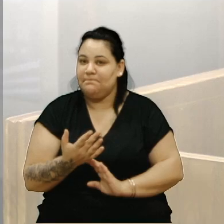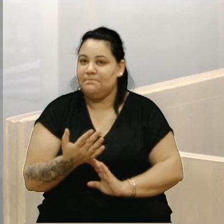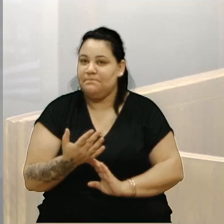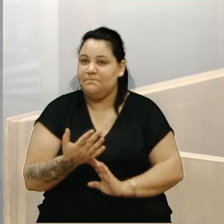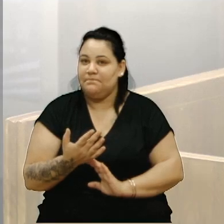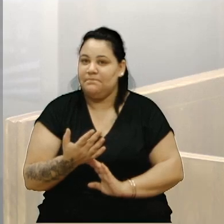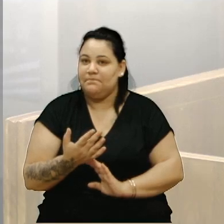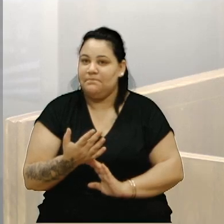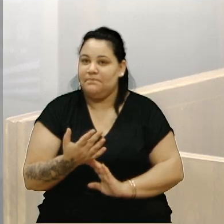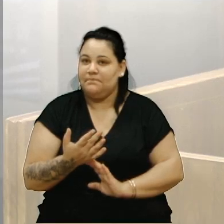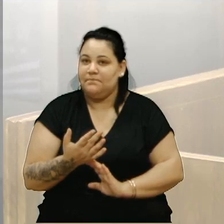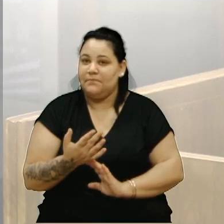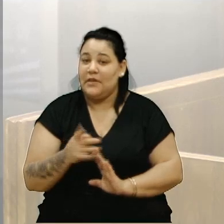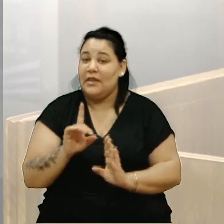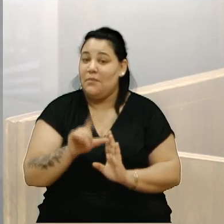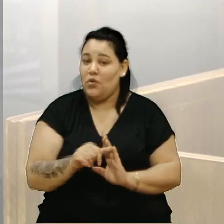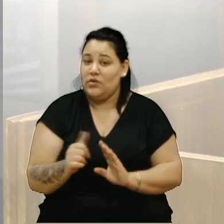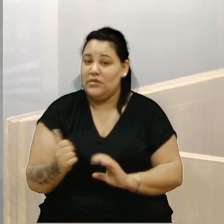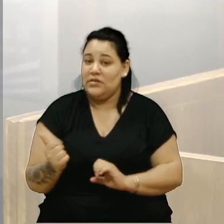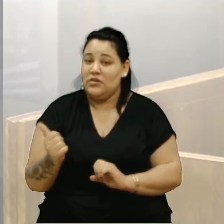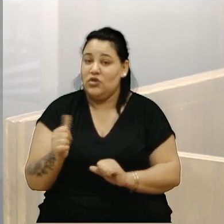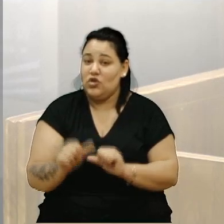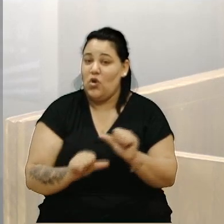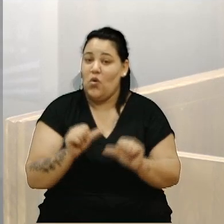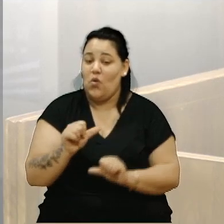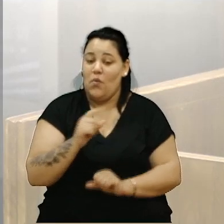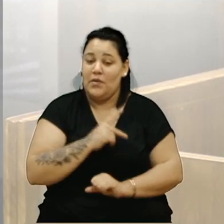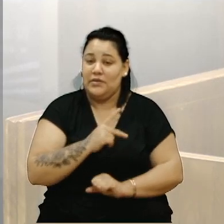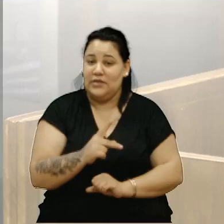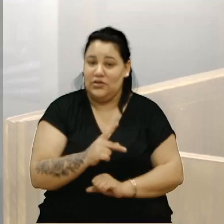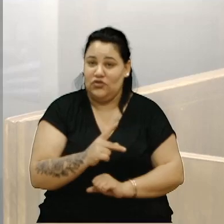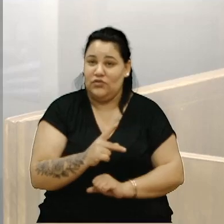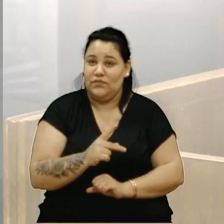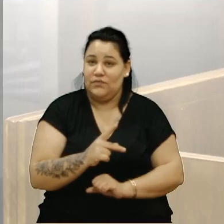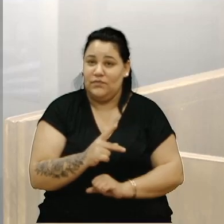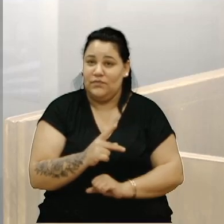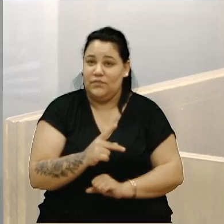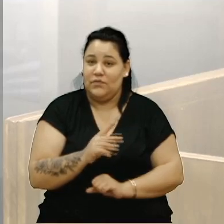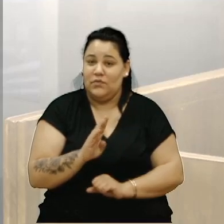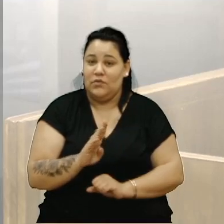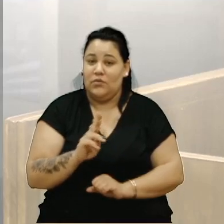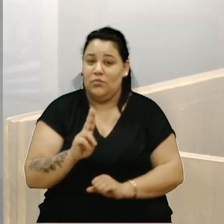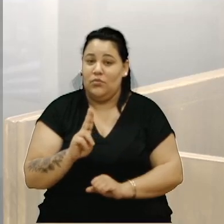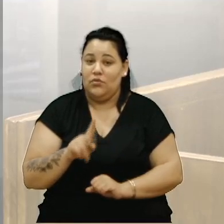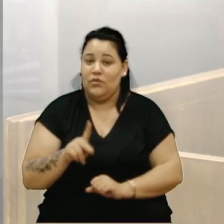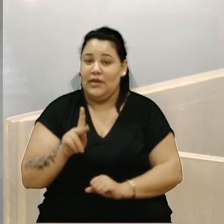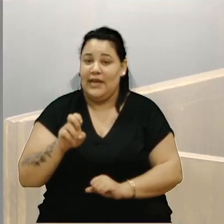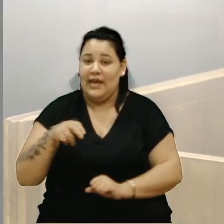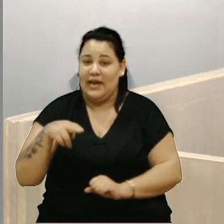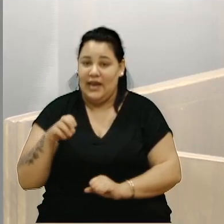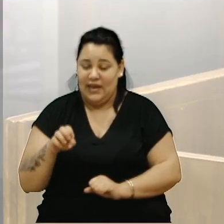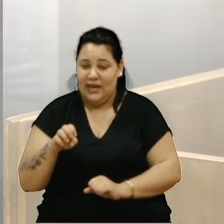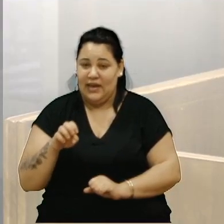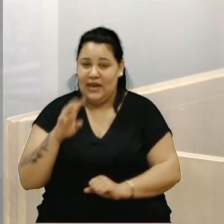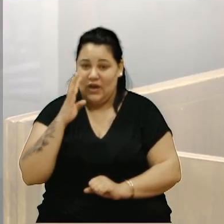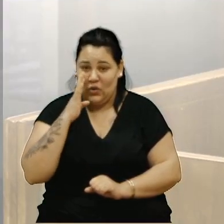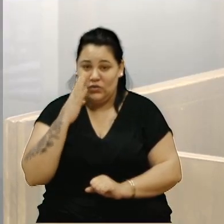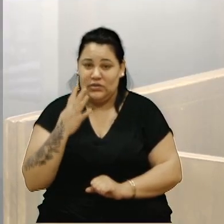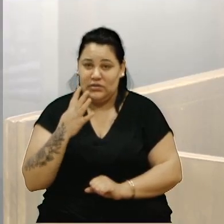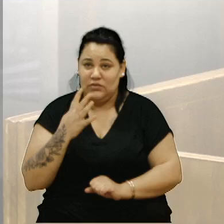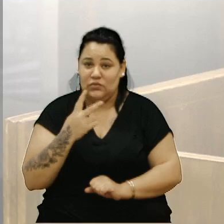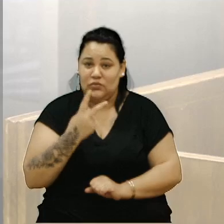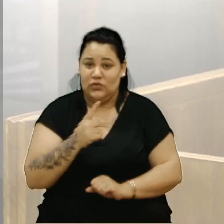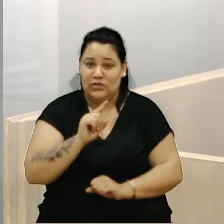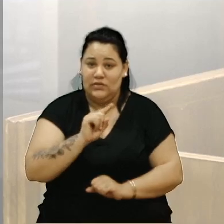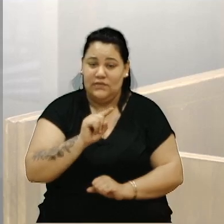com Bukele em 2023, aconteceram 2,3 homicídios para cada 100 mil